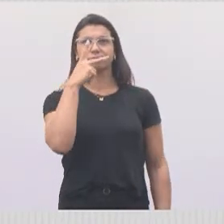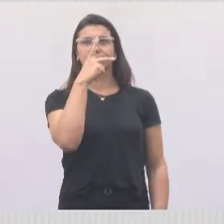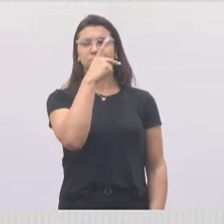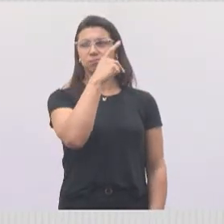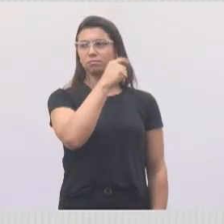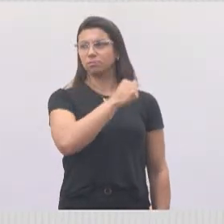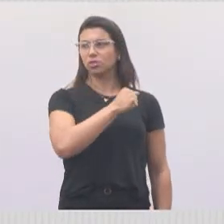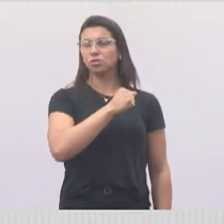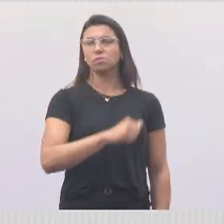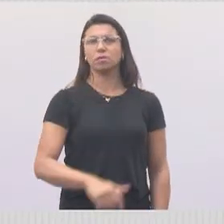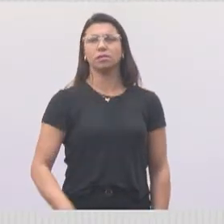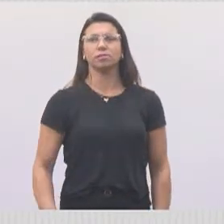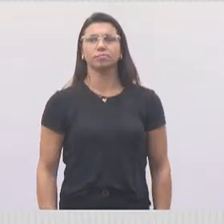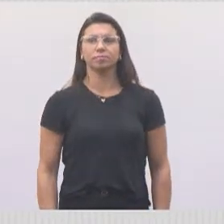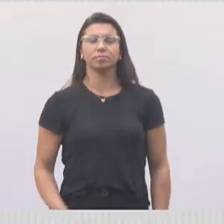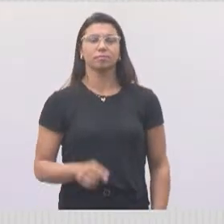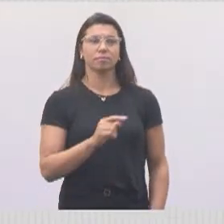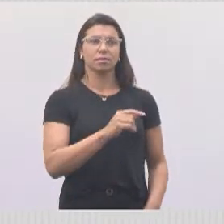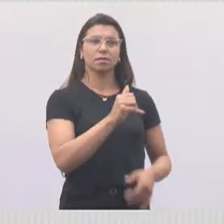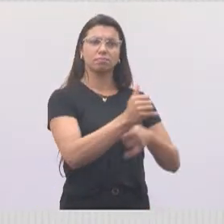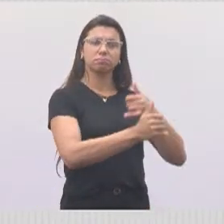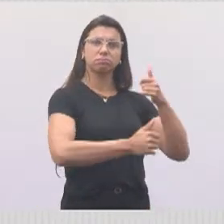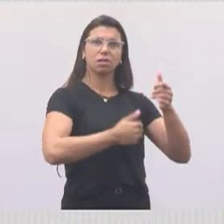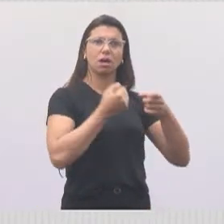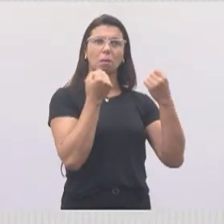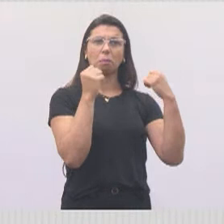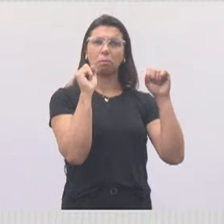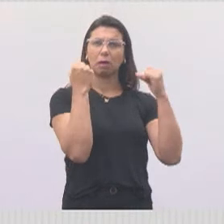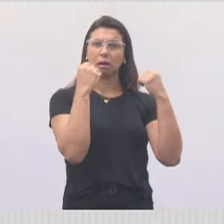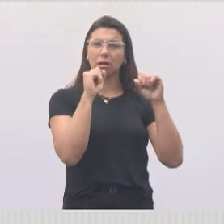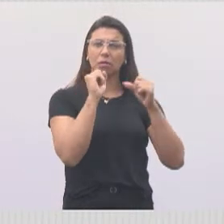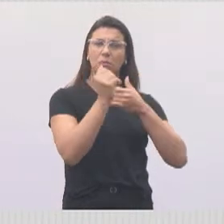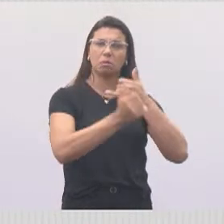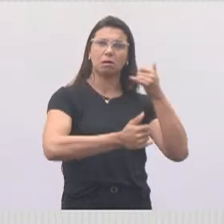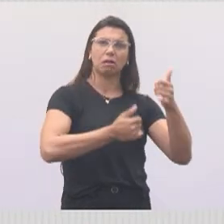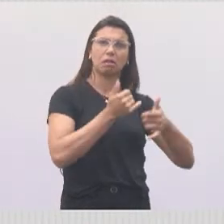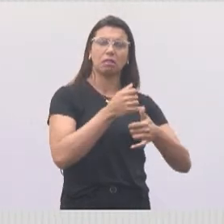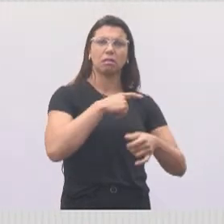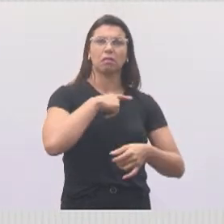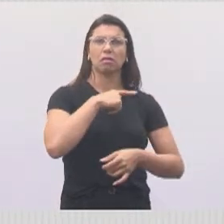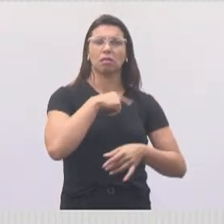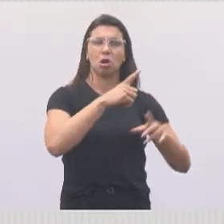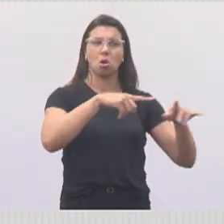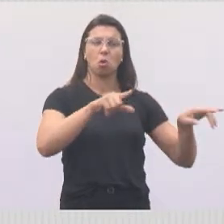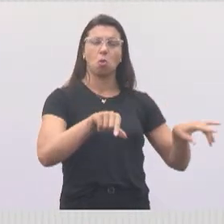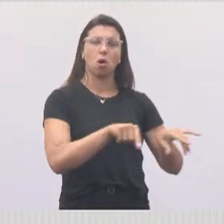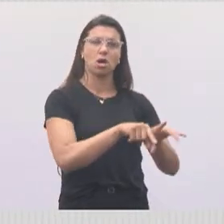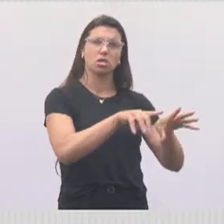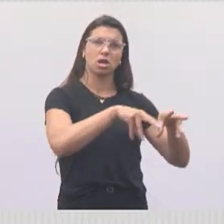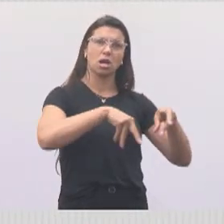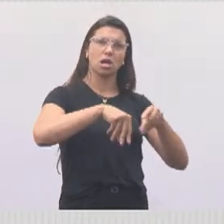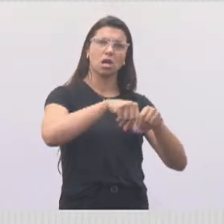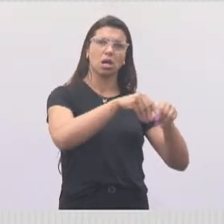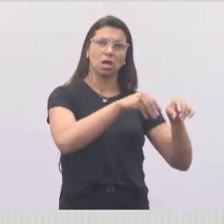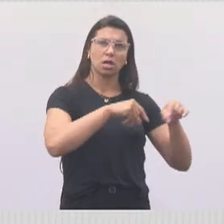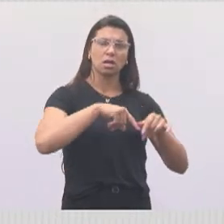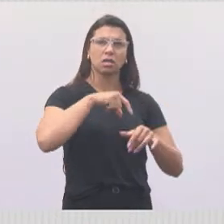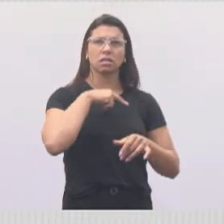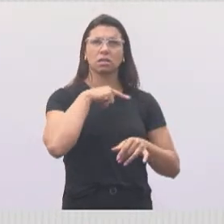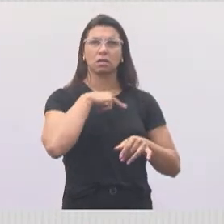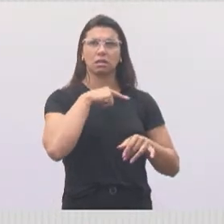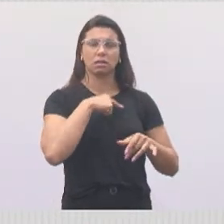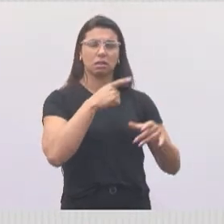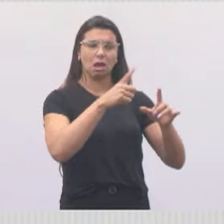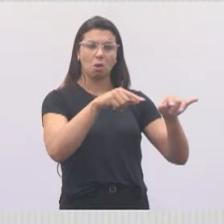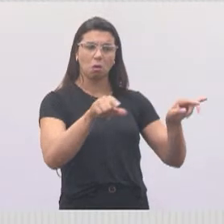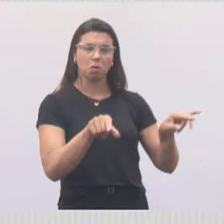onde terá academia ao ar livre, playground para as crianças, uma quadra de areia, tá? Uma